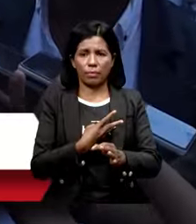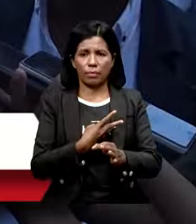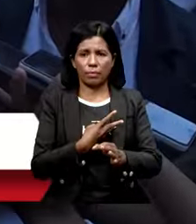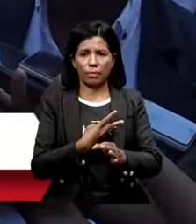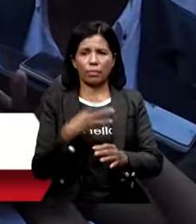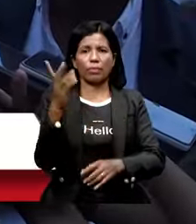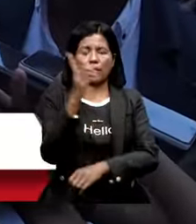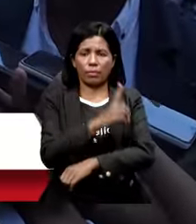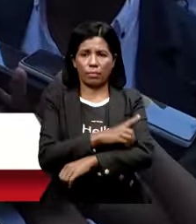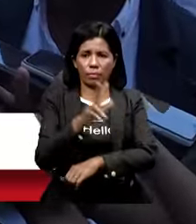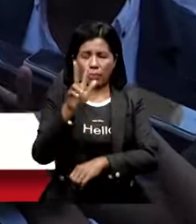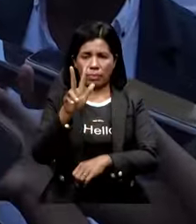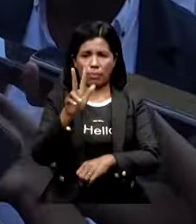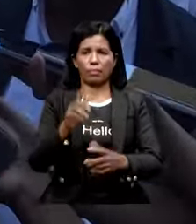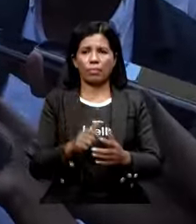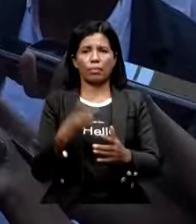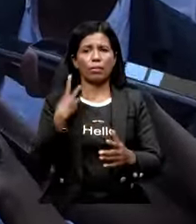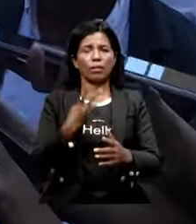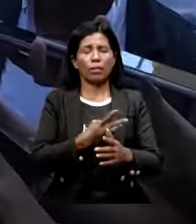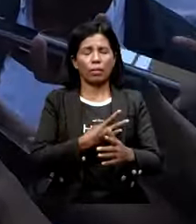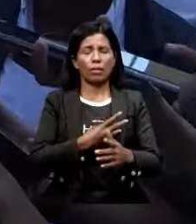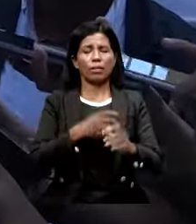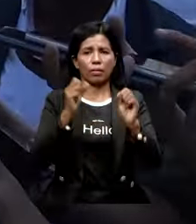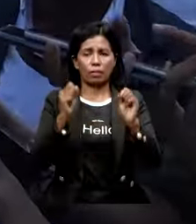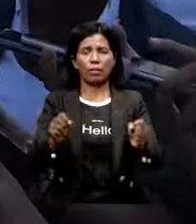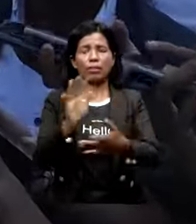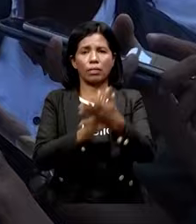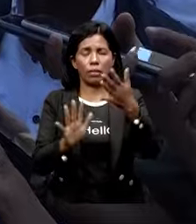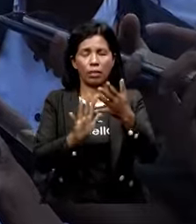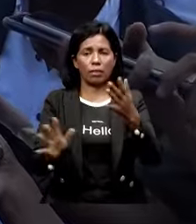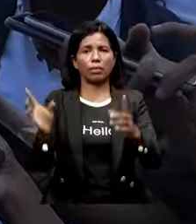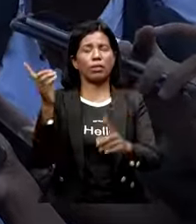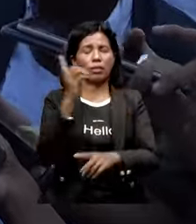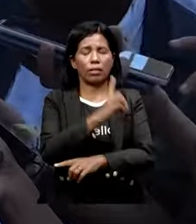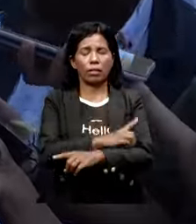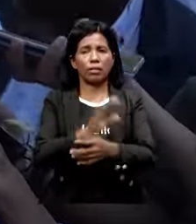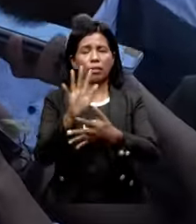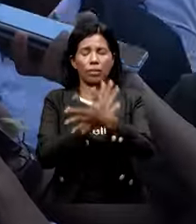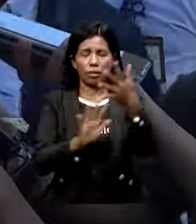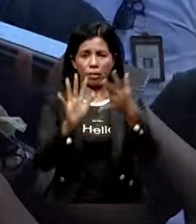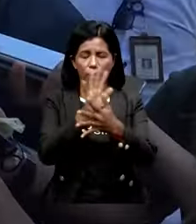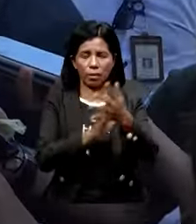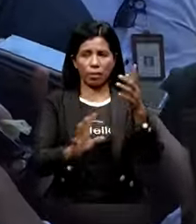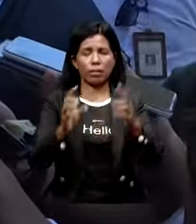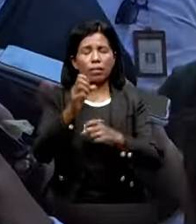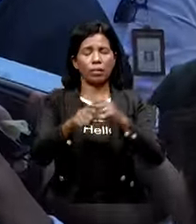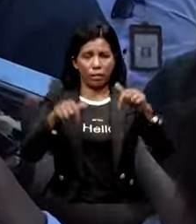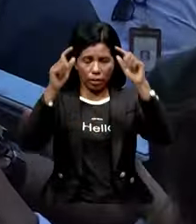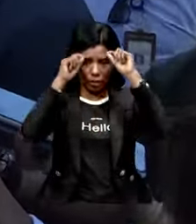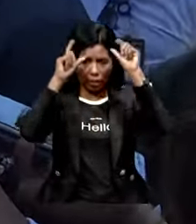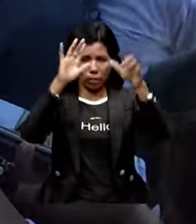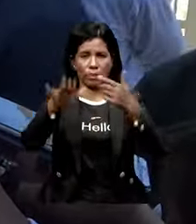Loron Tolunilaran, e da Consega celebra e de Nia Festividades e a Timor Tomas.